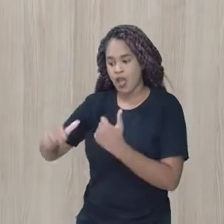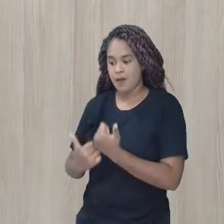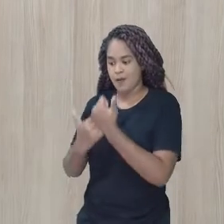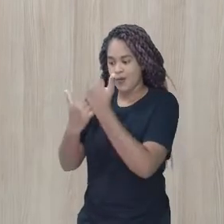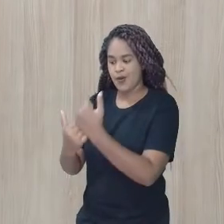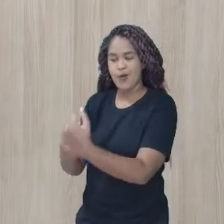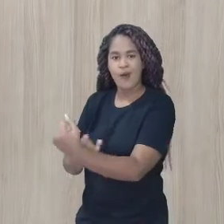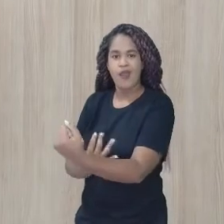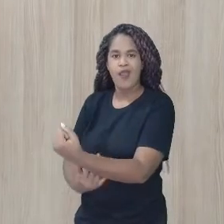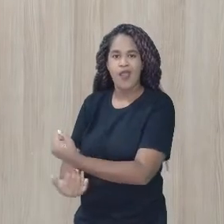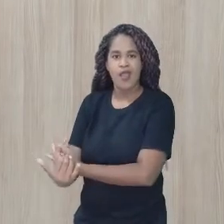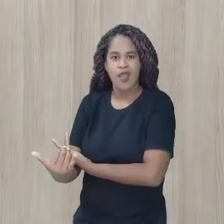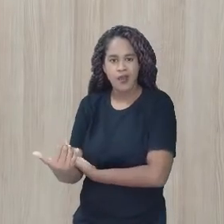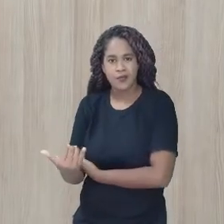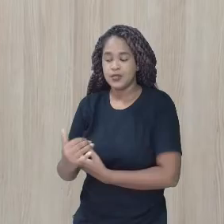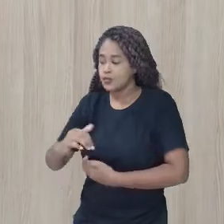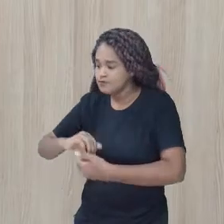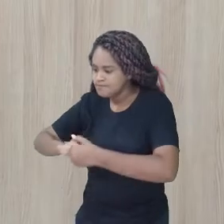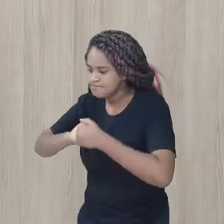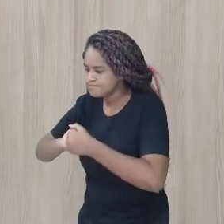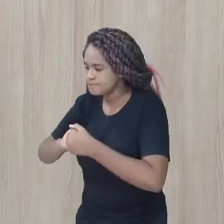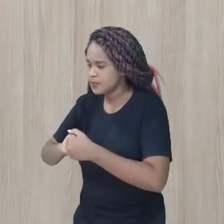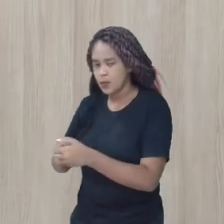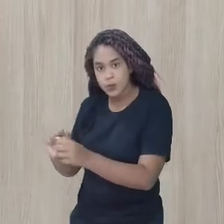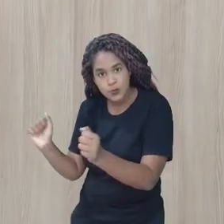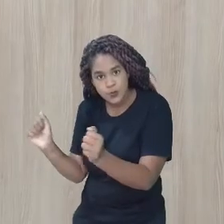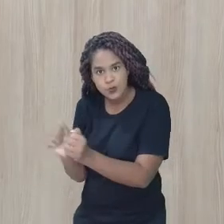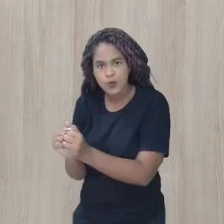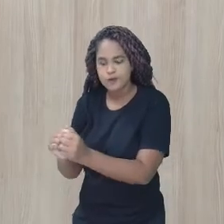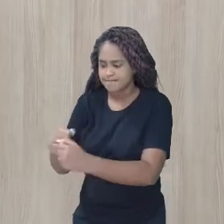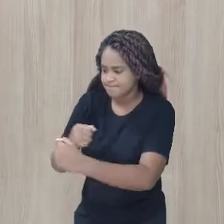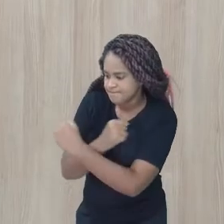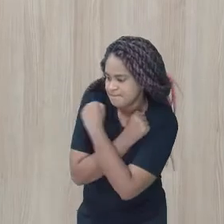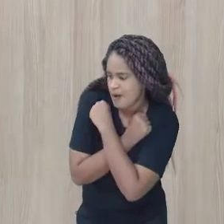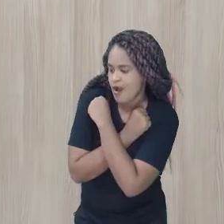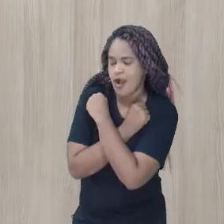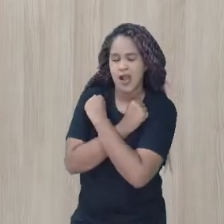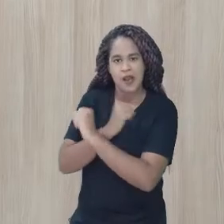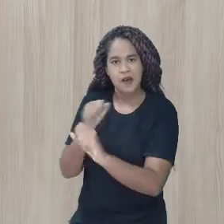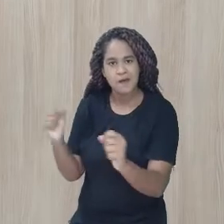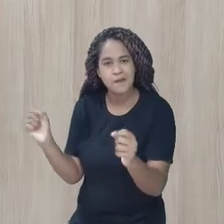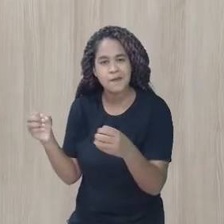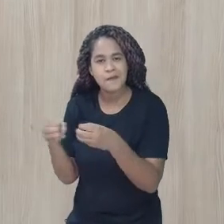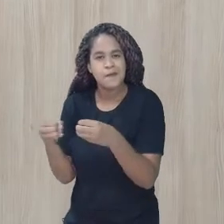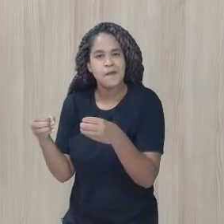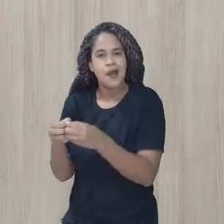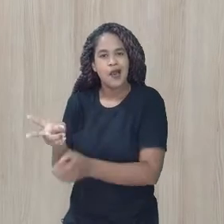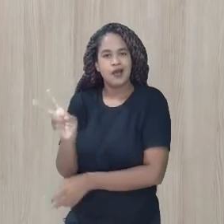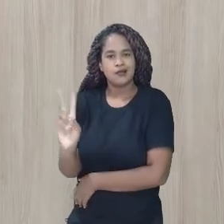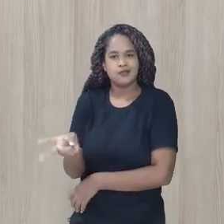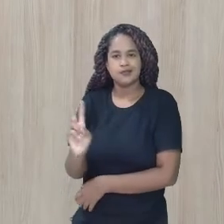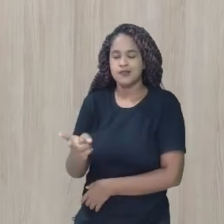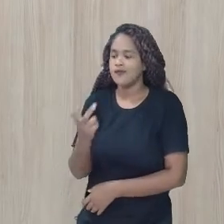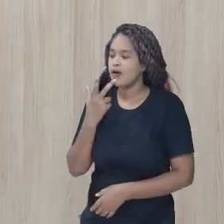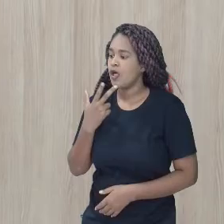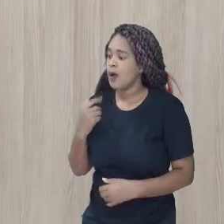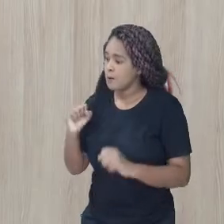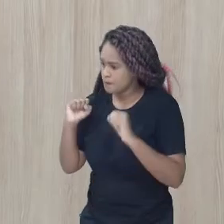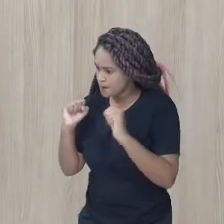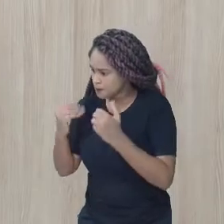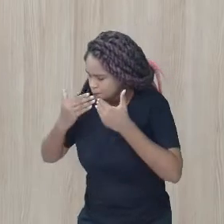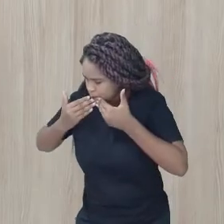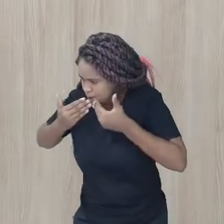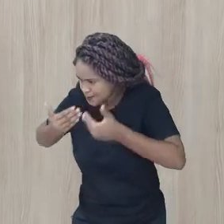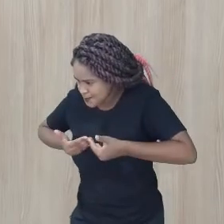é estar junto, é o pegar na mão mesmo, é o abraçar, é estar perto e dizer assim, conte comigo, meu filho. Às vezes, minha filha,